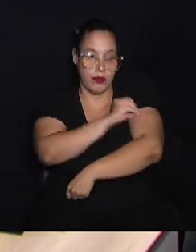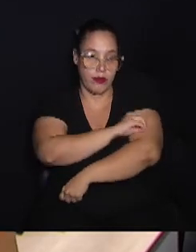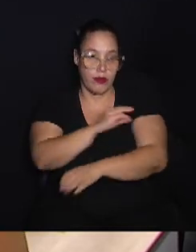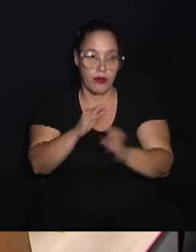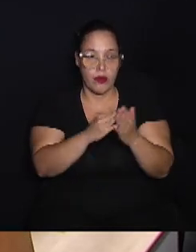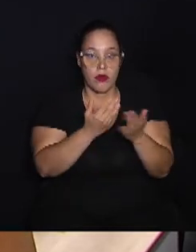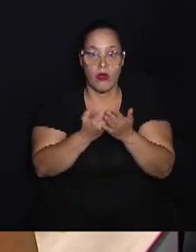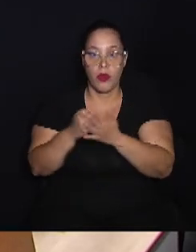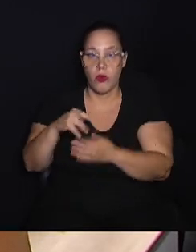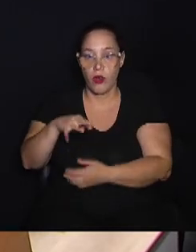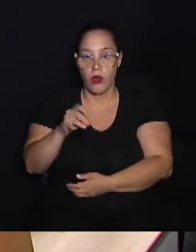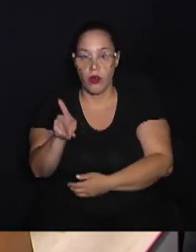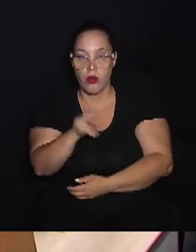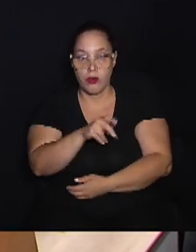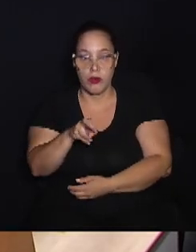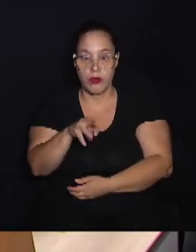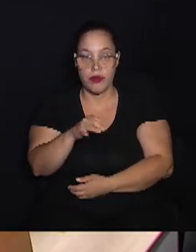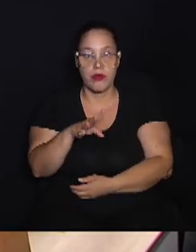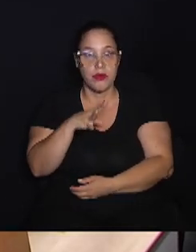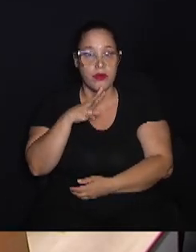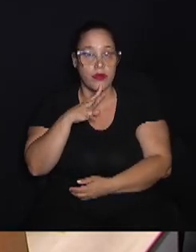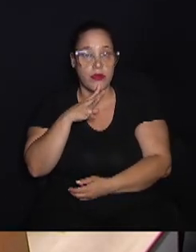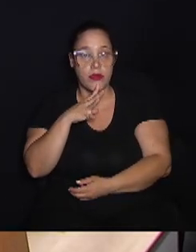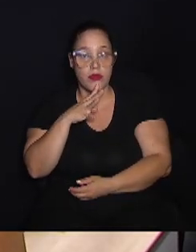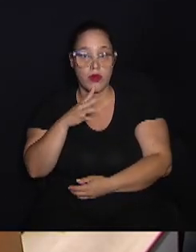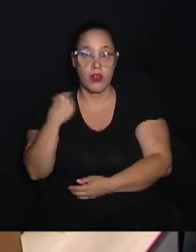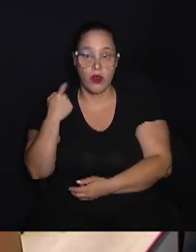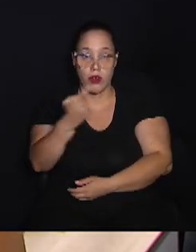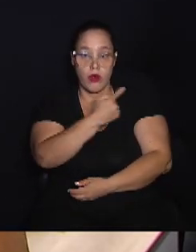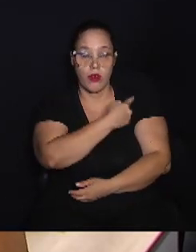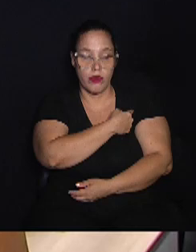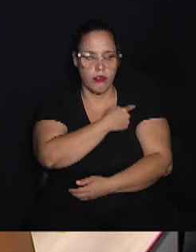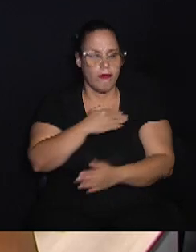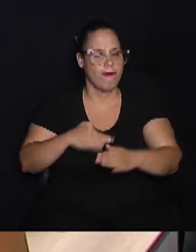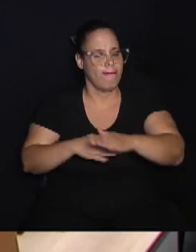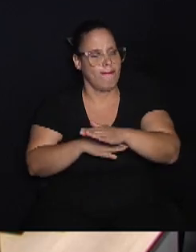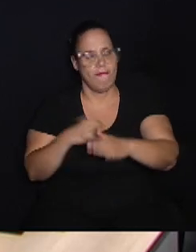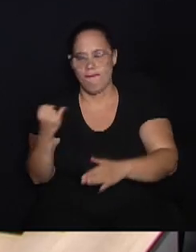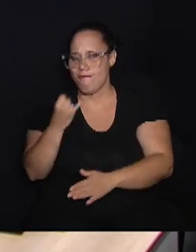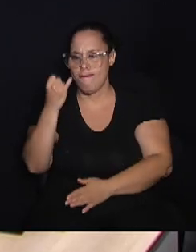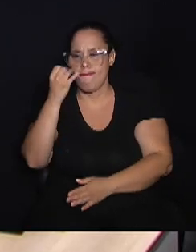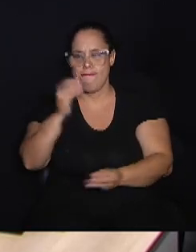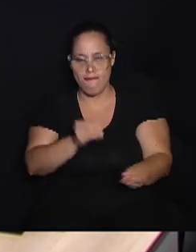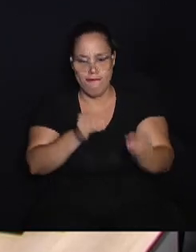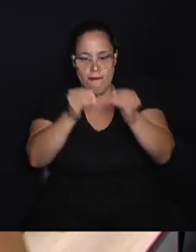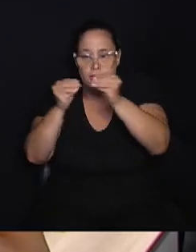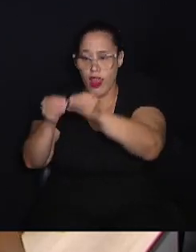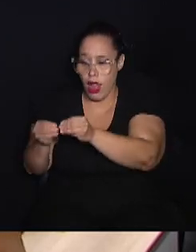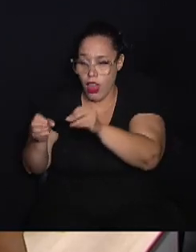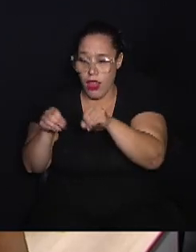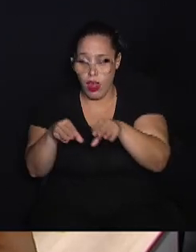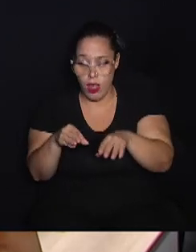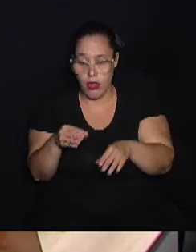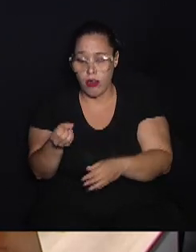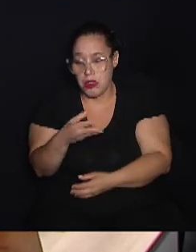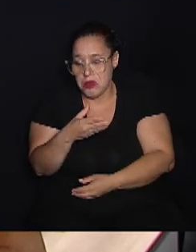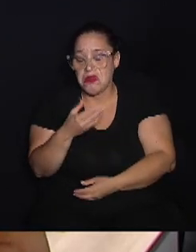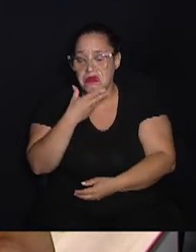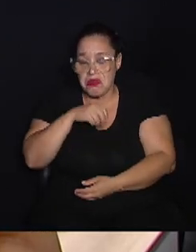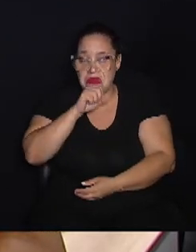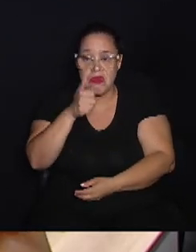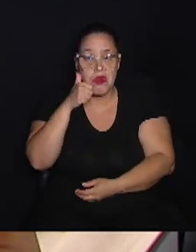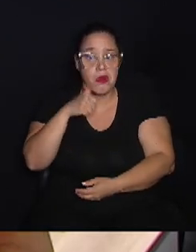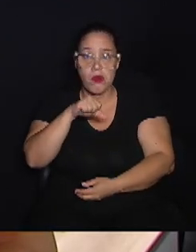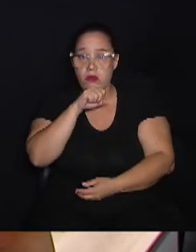monitores com os professores para conhecer a nossa Câmara acho que é muito importante inclusive eles vão levar essa novidade pros pais também que muitas